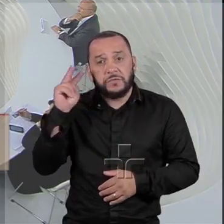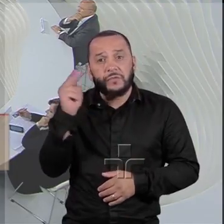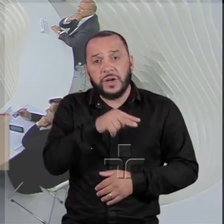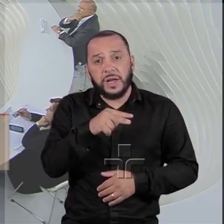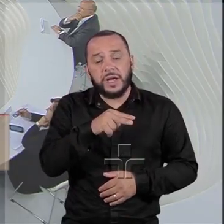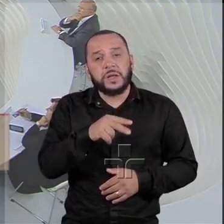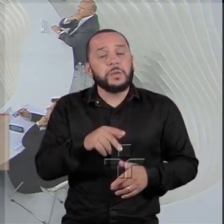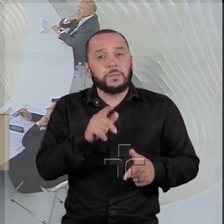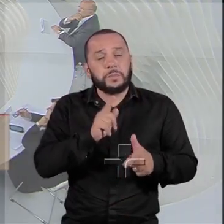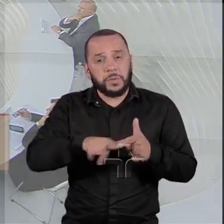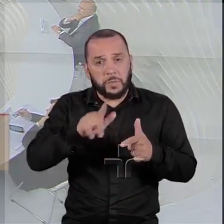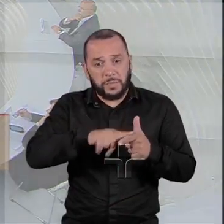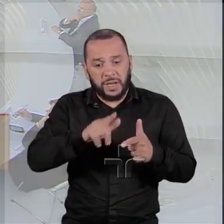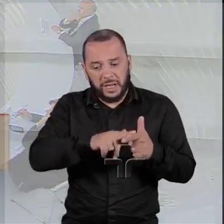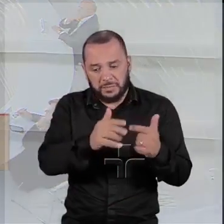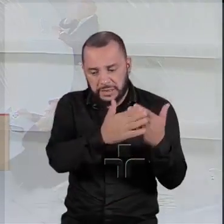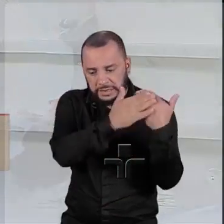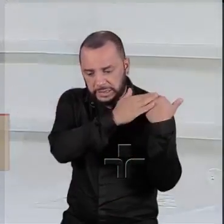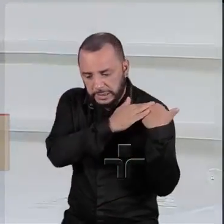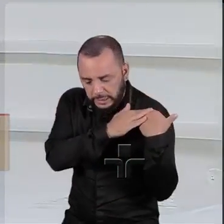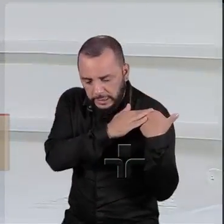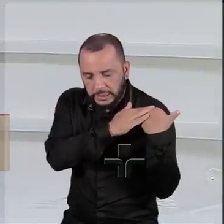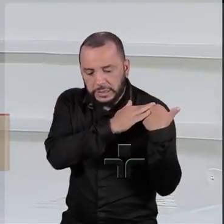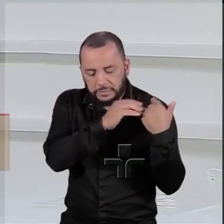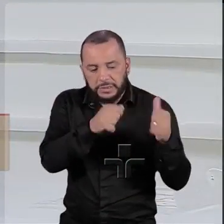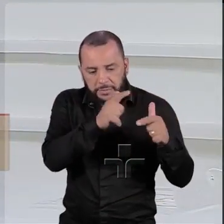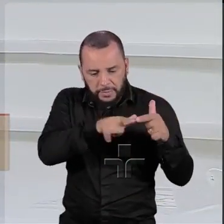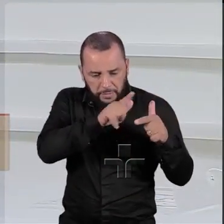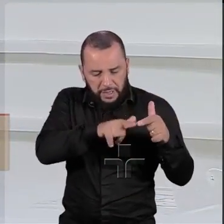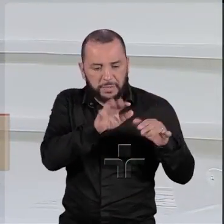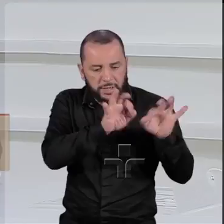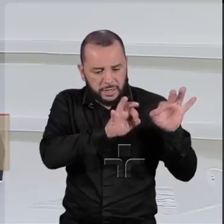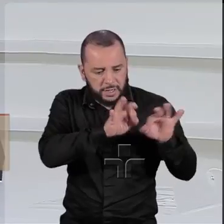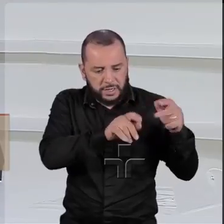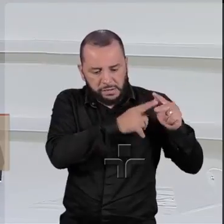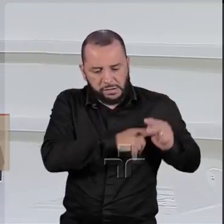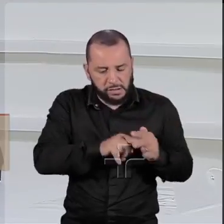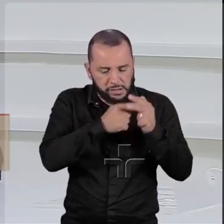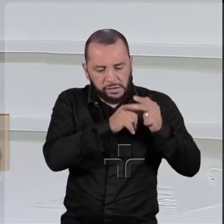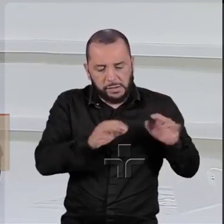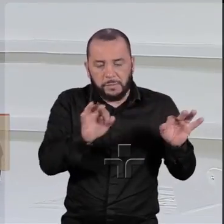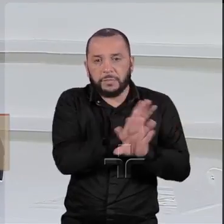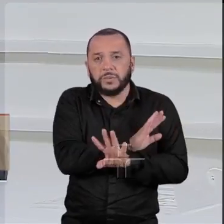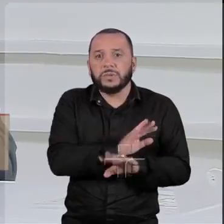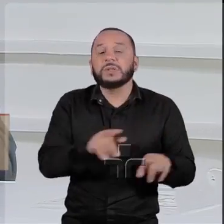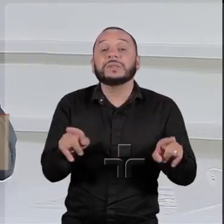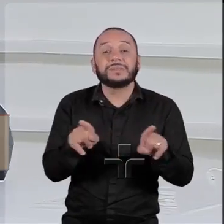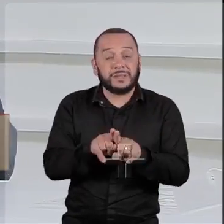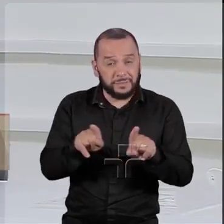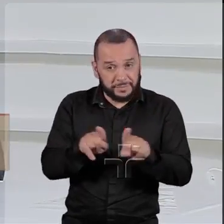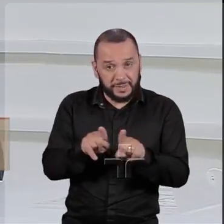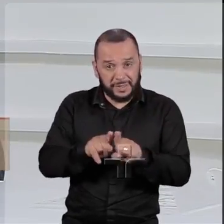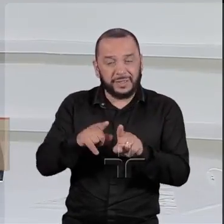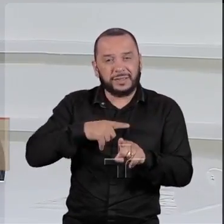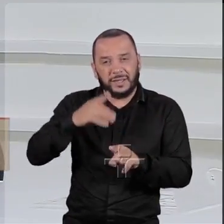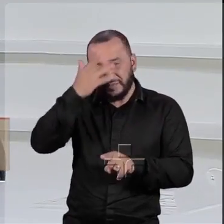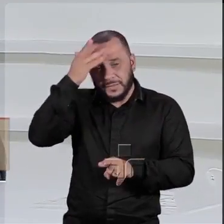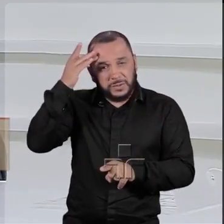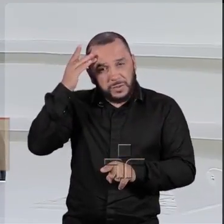nas costas dele e também querem que resolver o problema. Do outro lado, a gente vê a oposição, que sempre foi